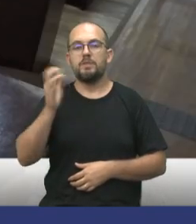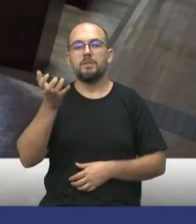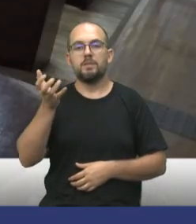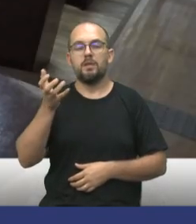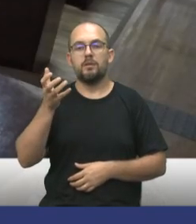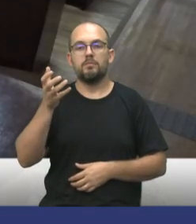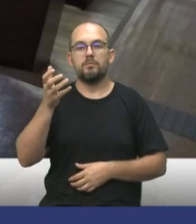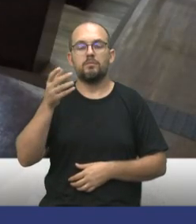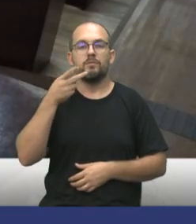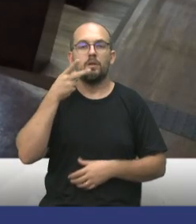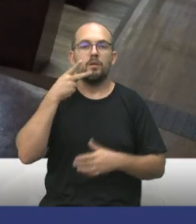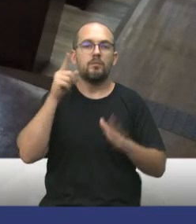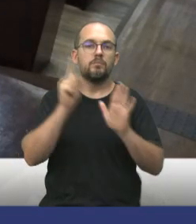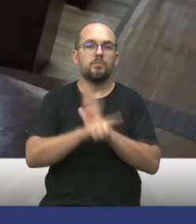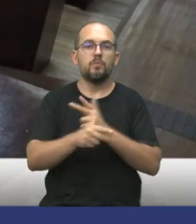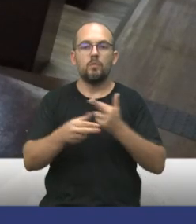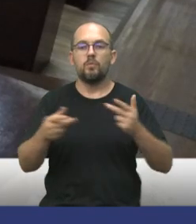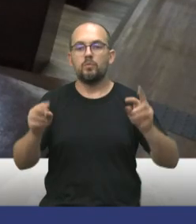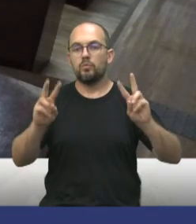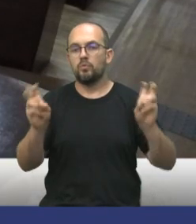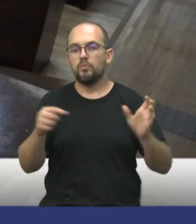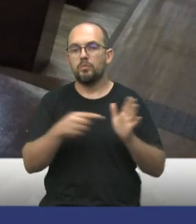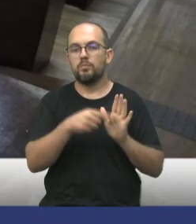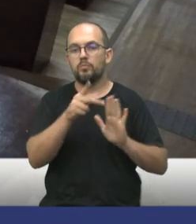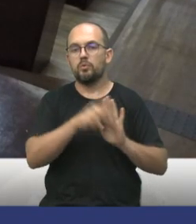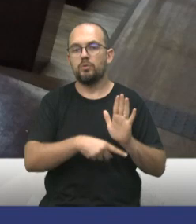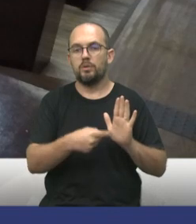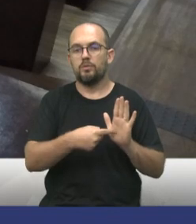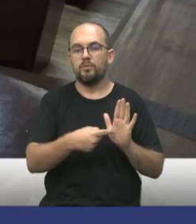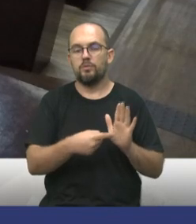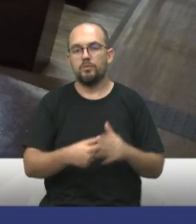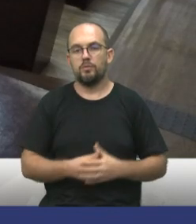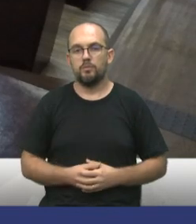alguma indagação sobre o referido projeto.